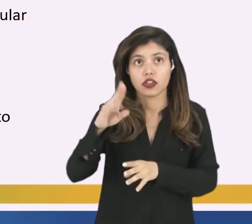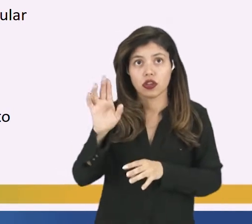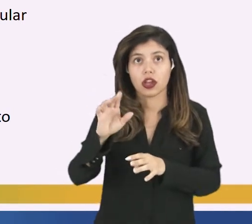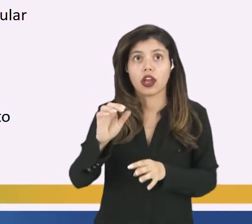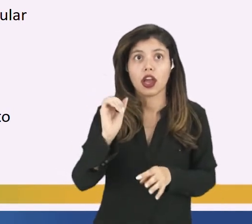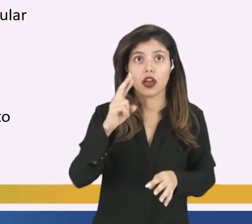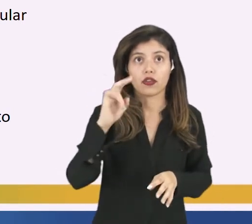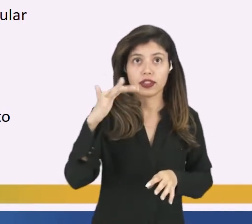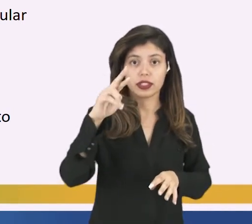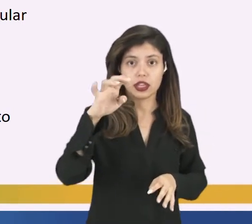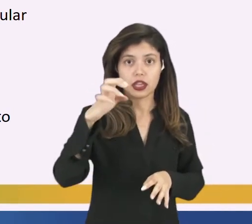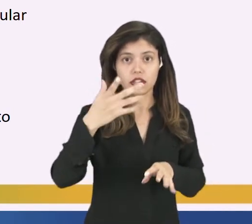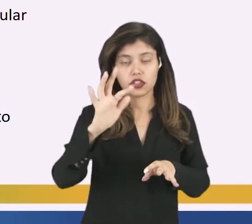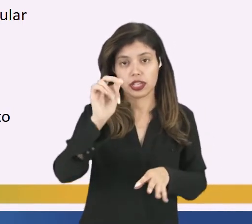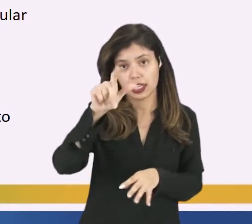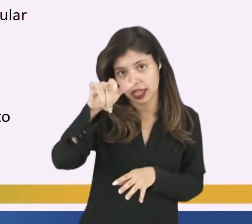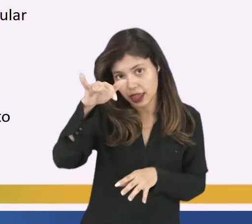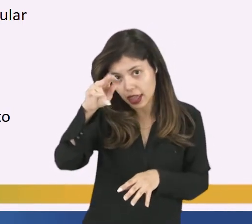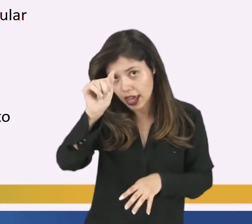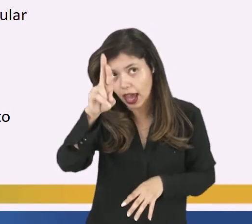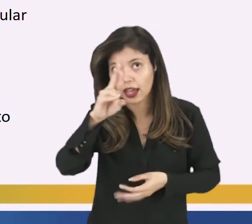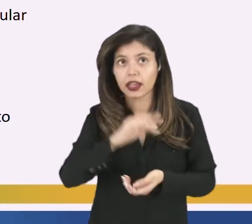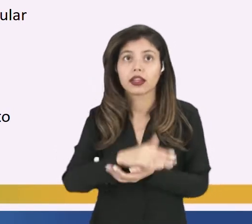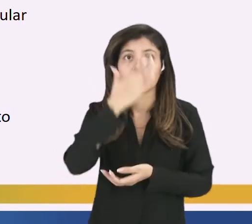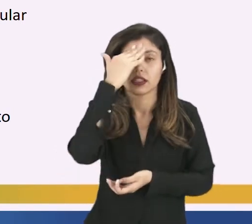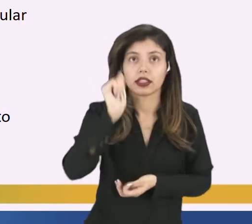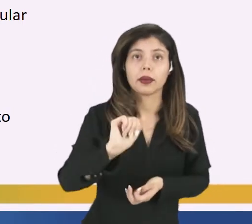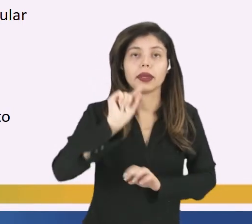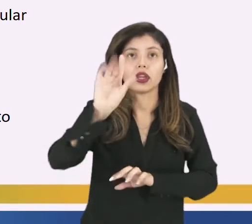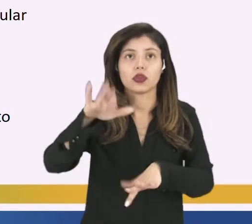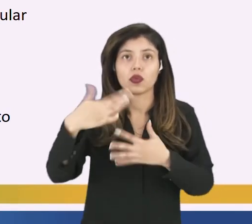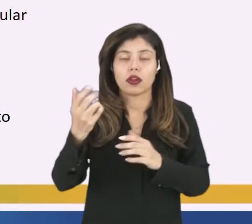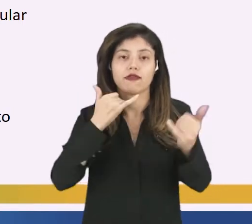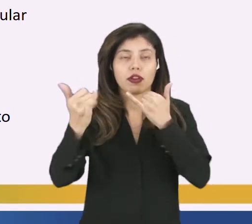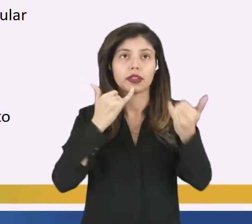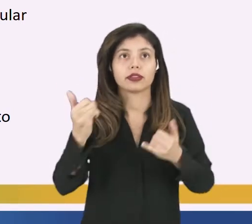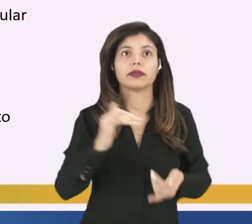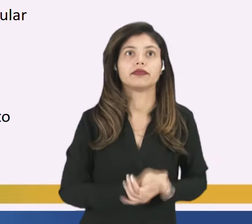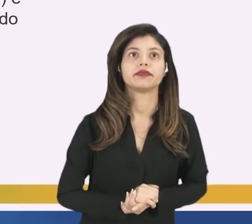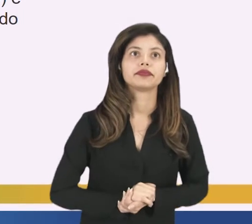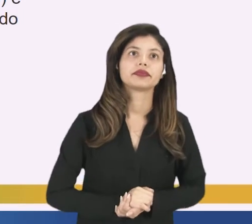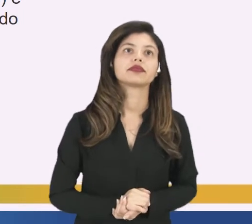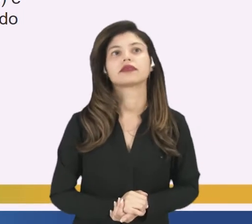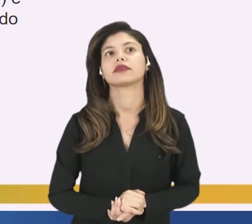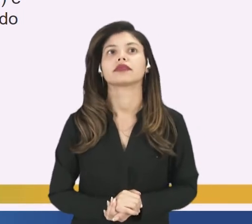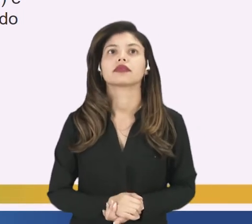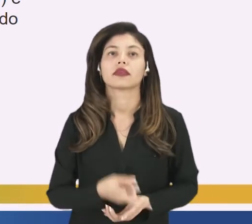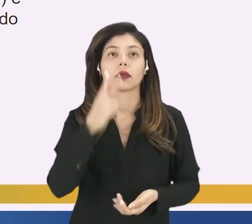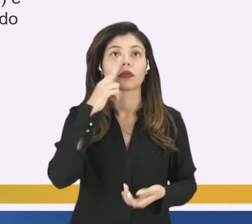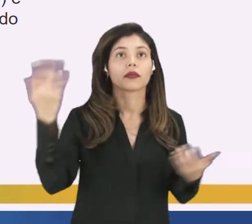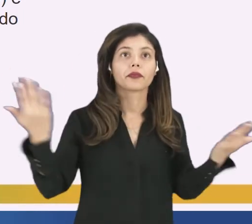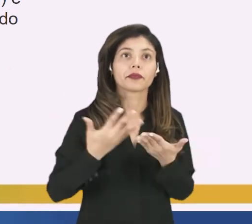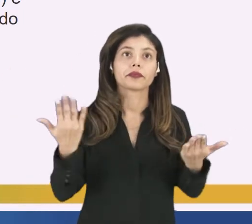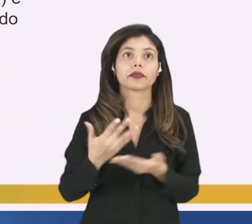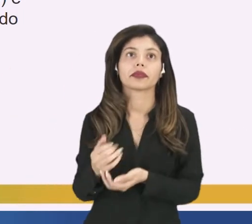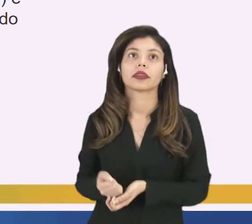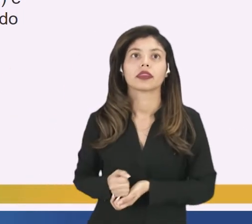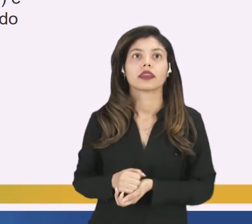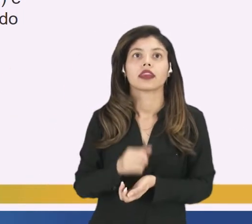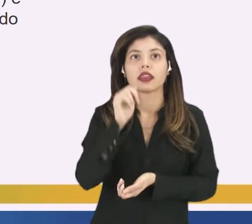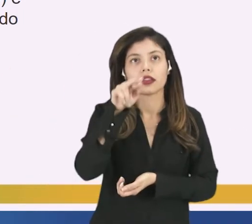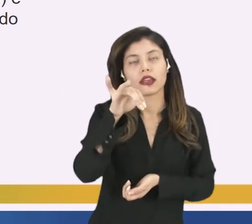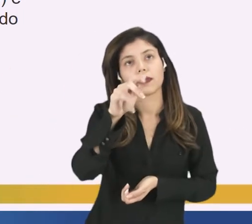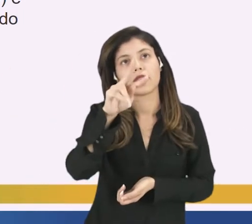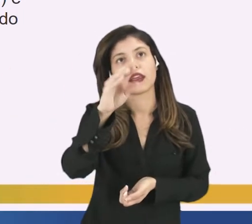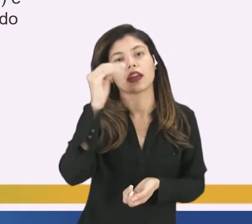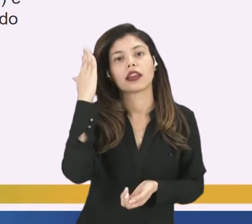e o n é o chamado coeficiente linear, tá ok? É só a gente saber dessa informação. Vamos ver agora a